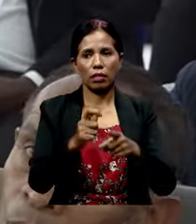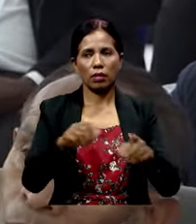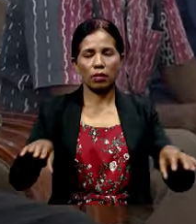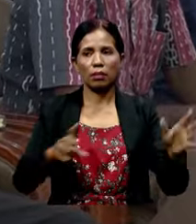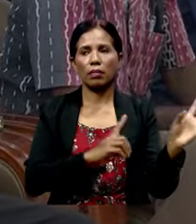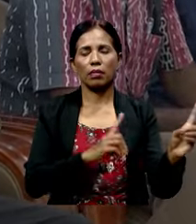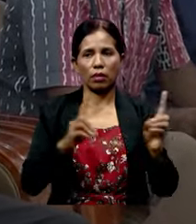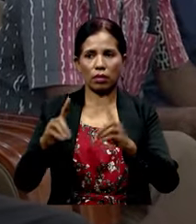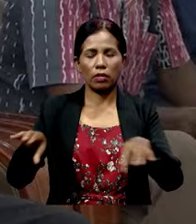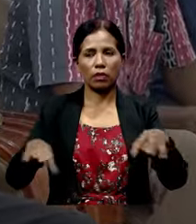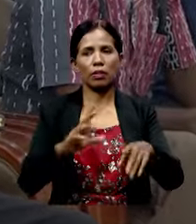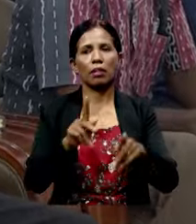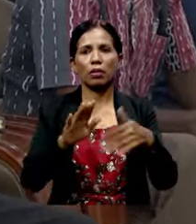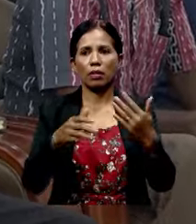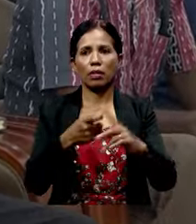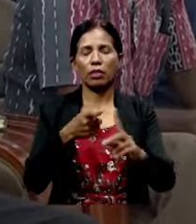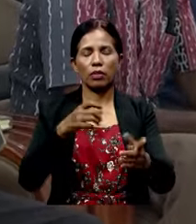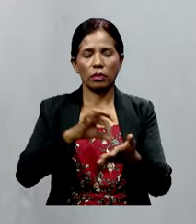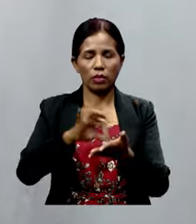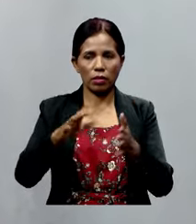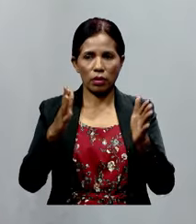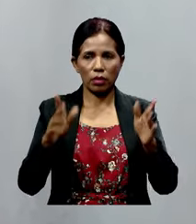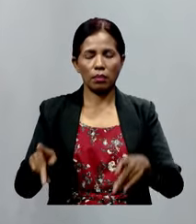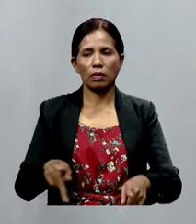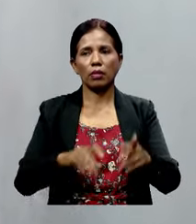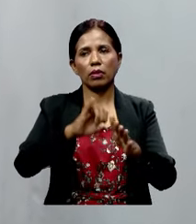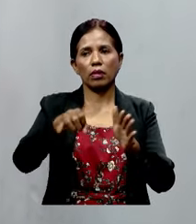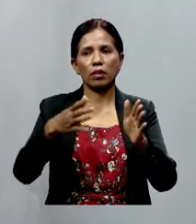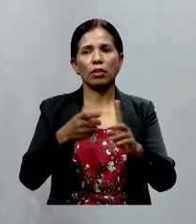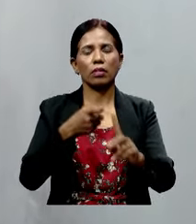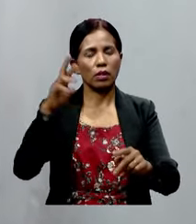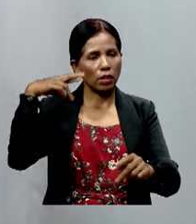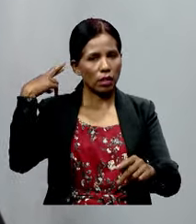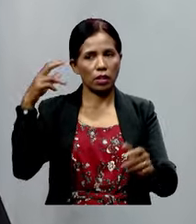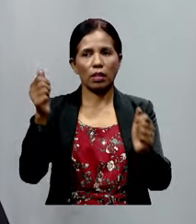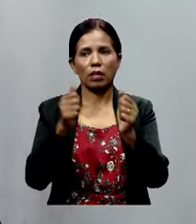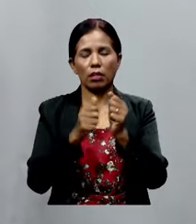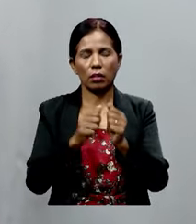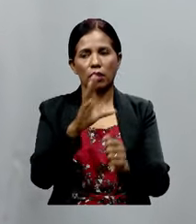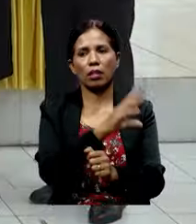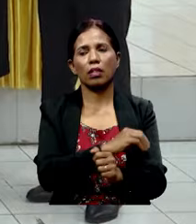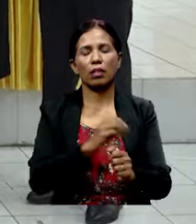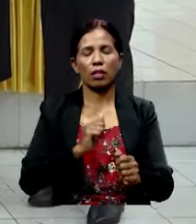serviço. Formando Cira composto os funcionários públicos nos jornalistas da UCI Rádio Comunidade Rai